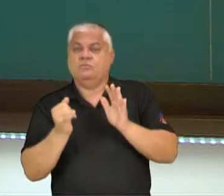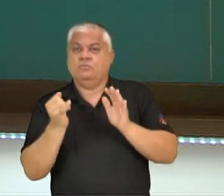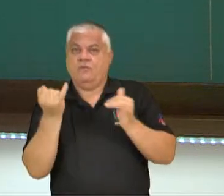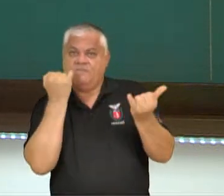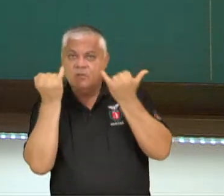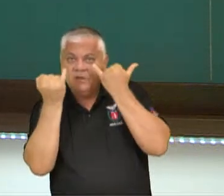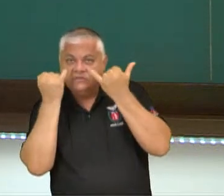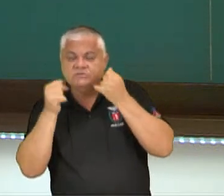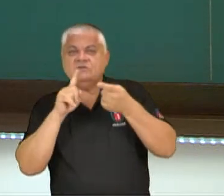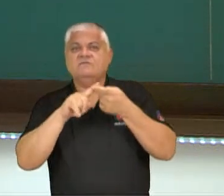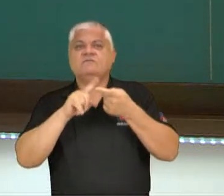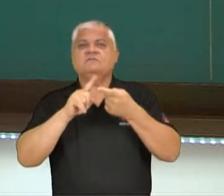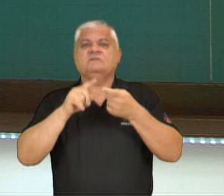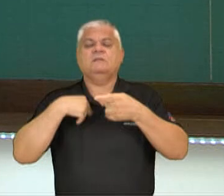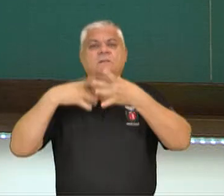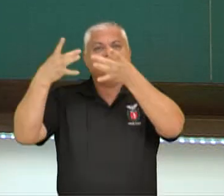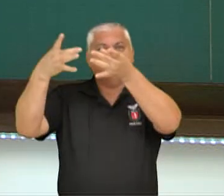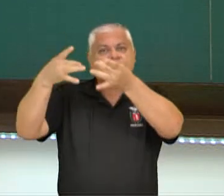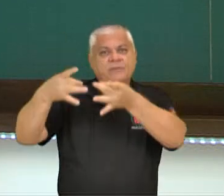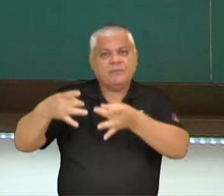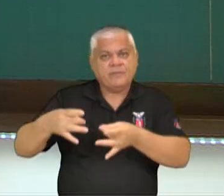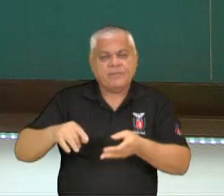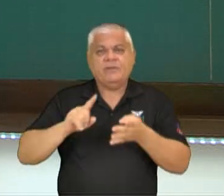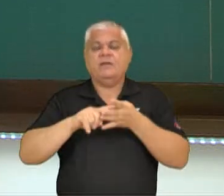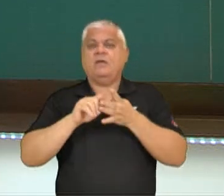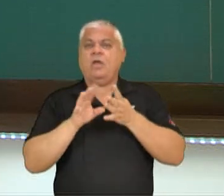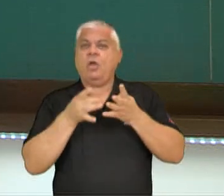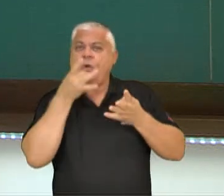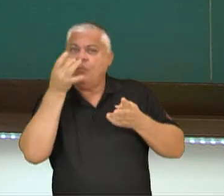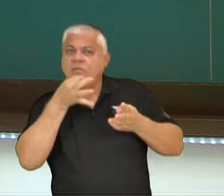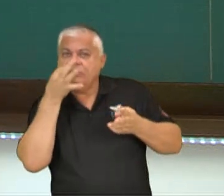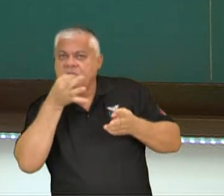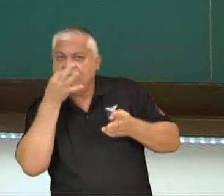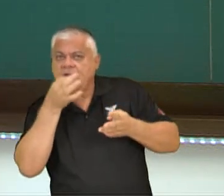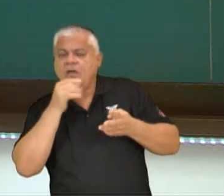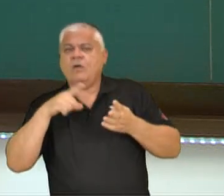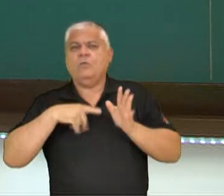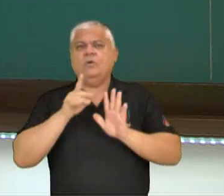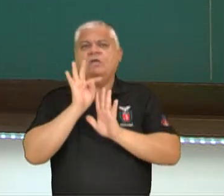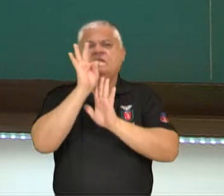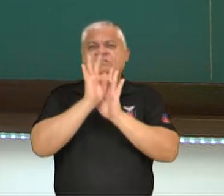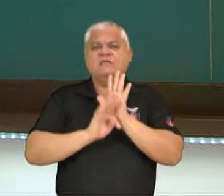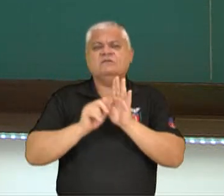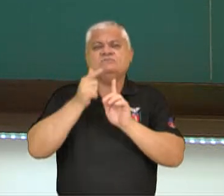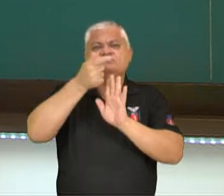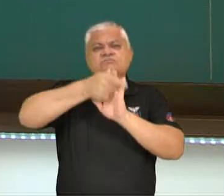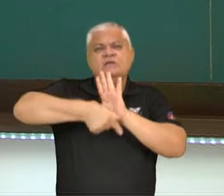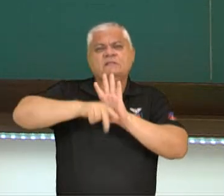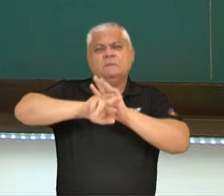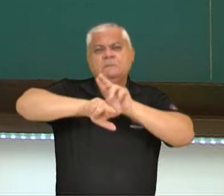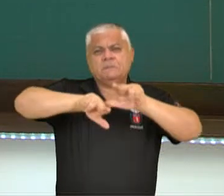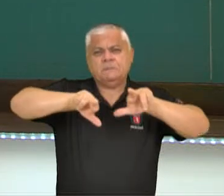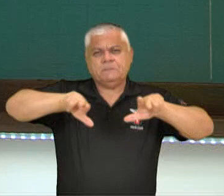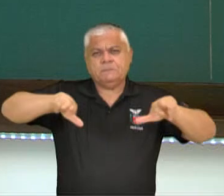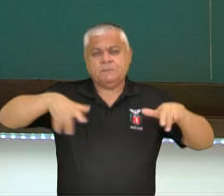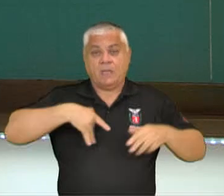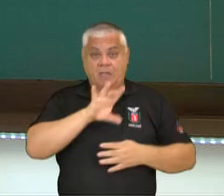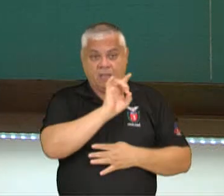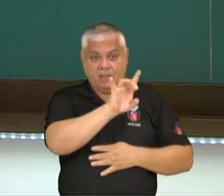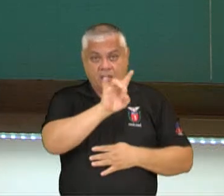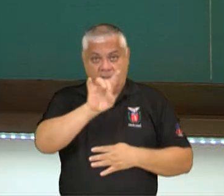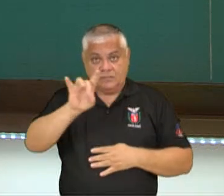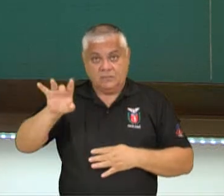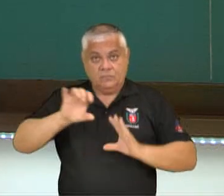texto dissertativo, um artigo de opinião, né, textos de outros gêneros, ok? Então cada qual deles apresenta